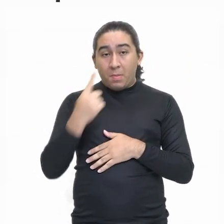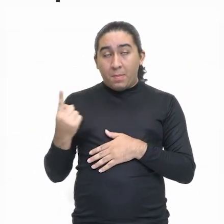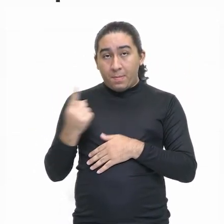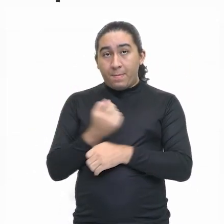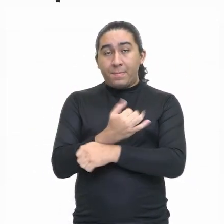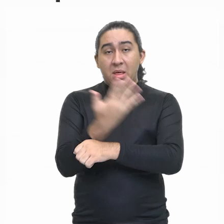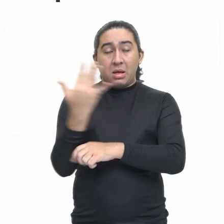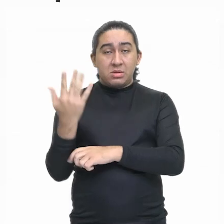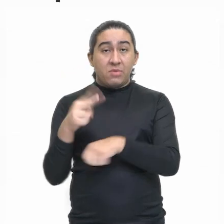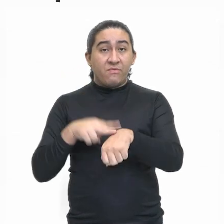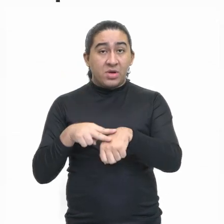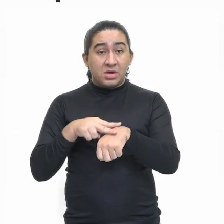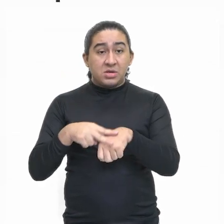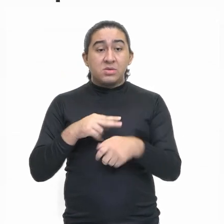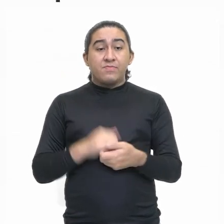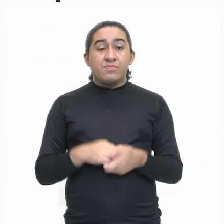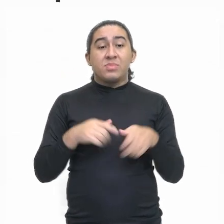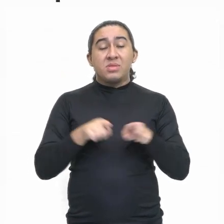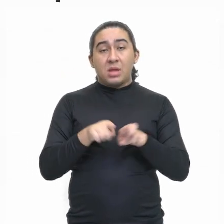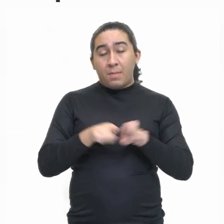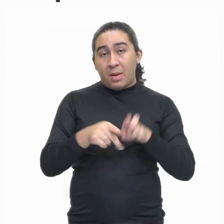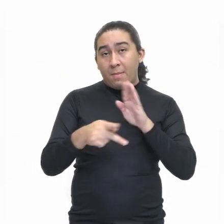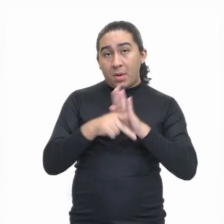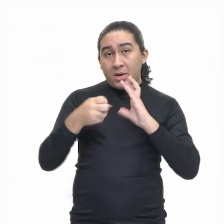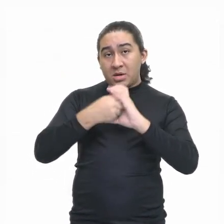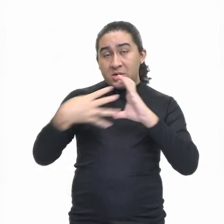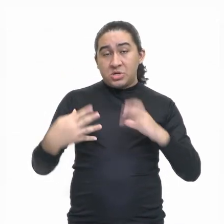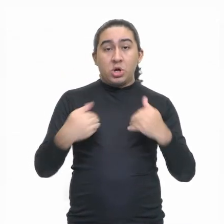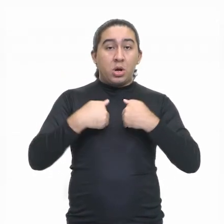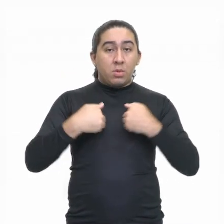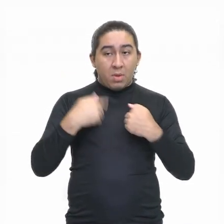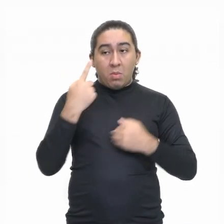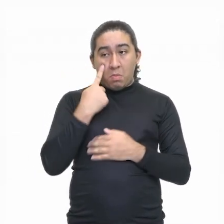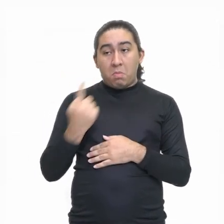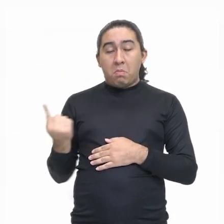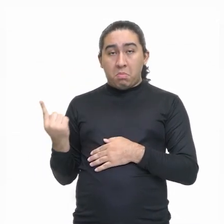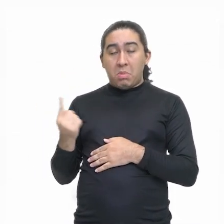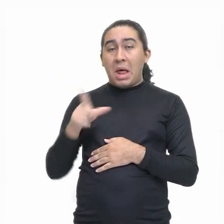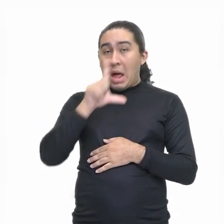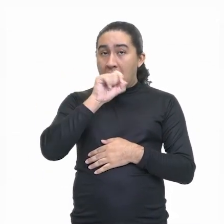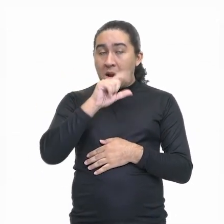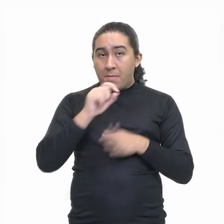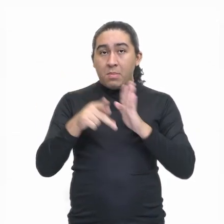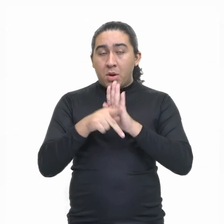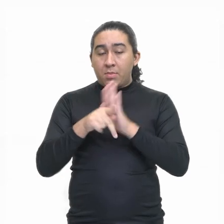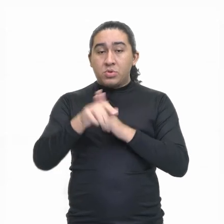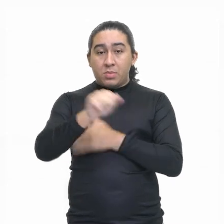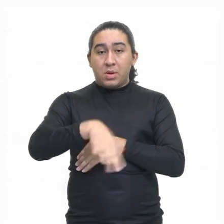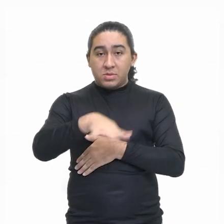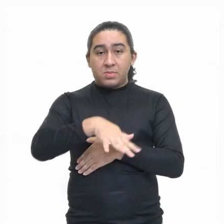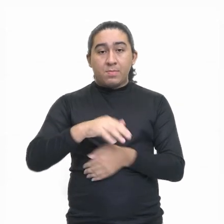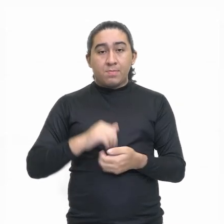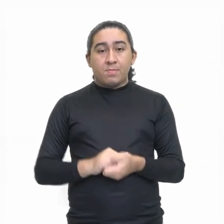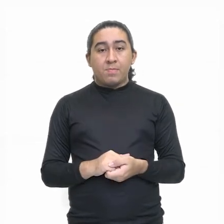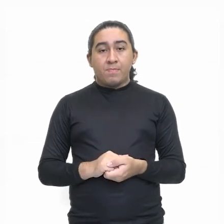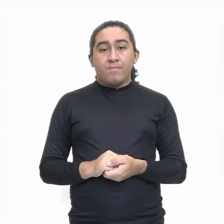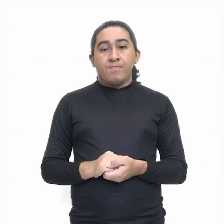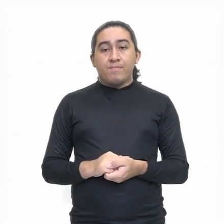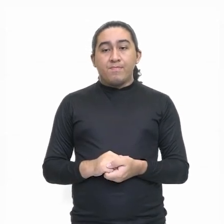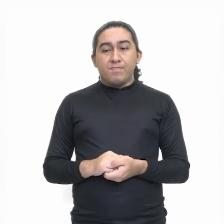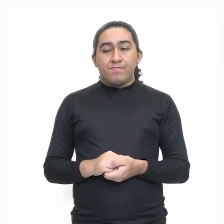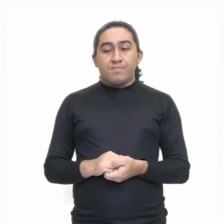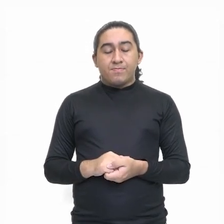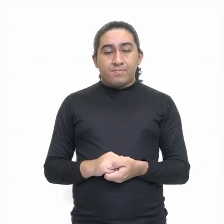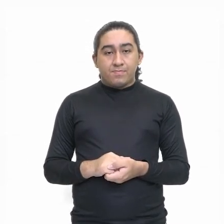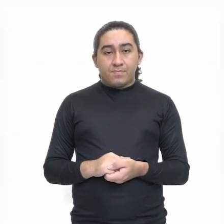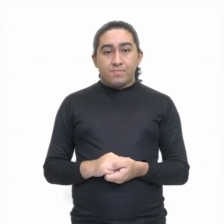aquáticas, né, e também de araras, muito característico, aliás, araras, na região do Pantanal, tá bom? Nós também